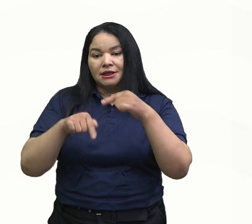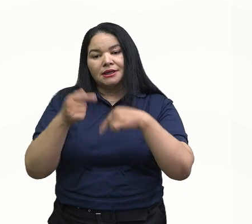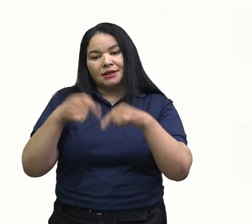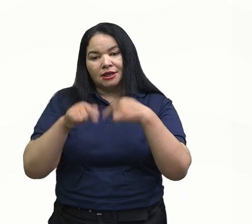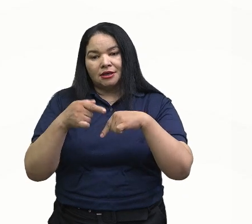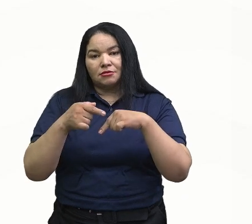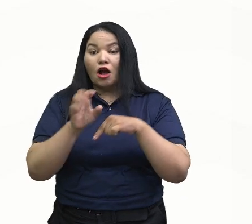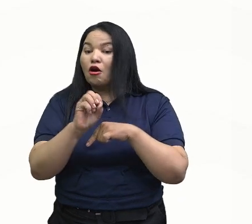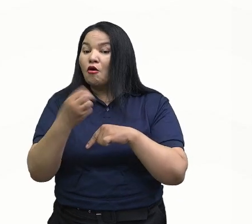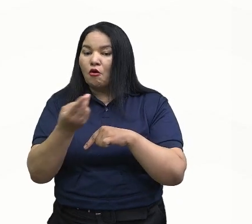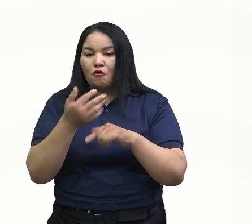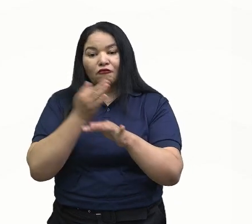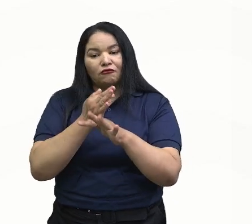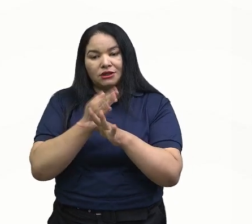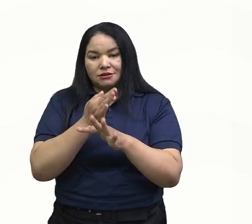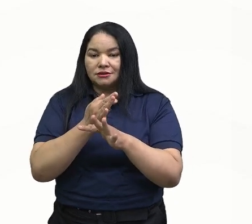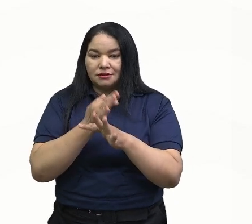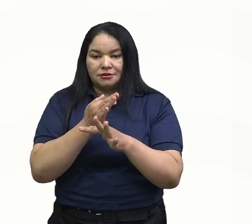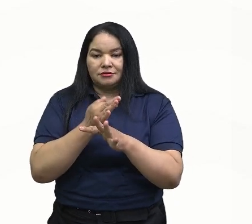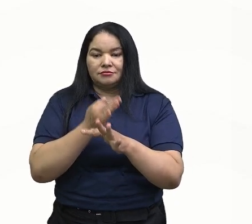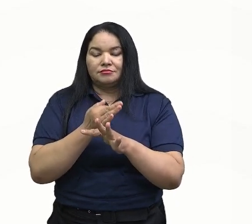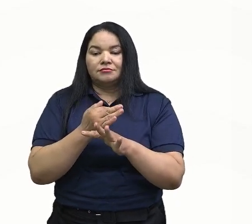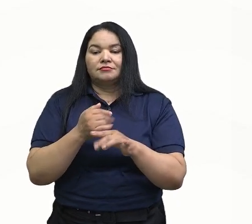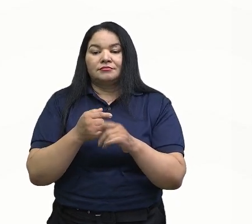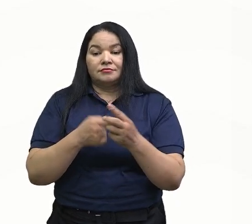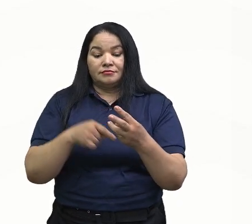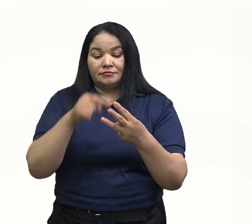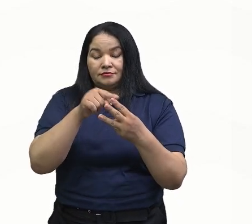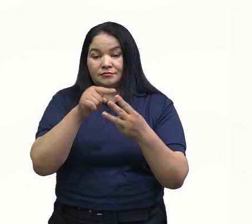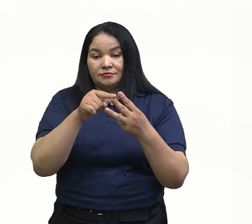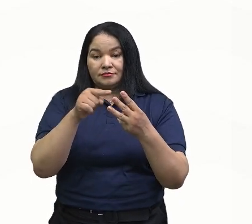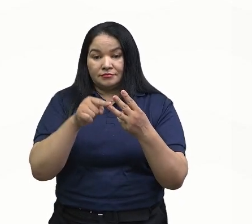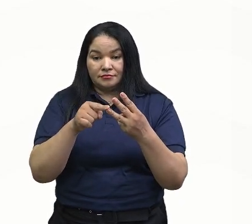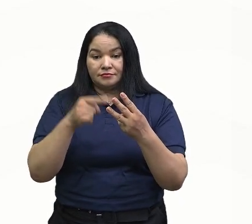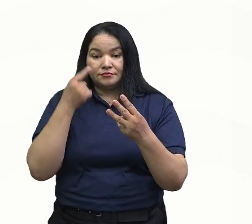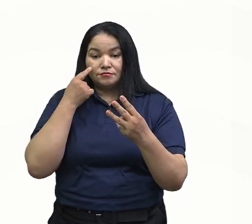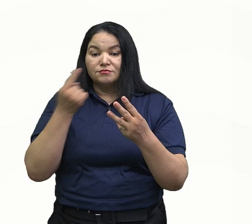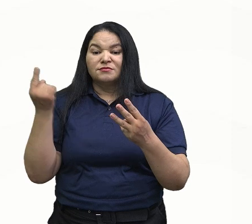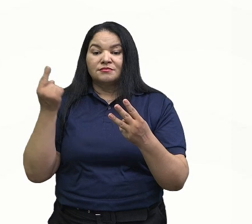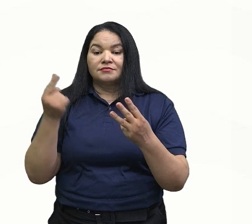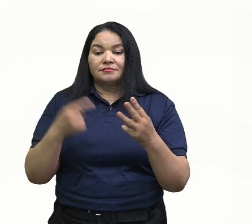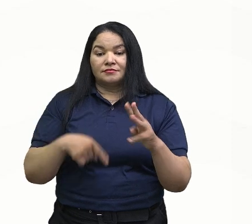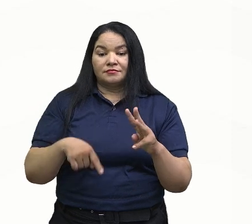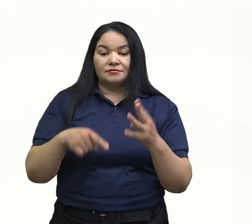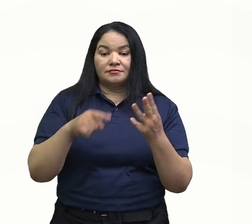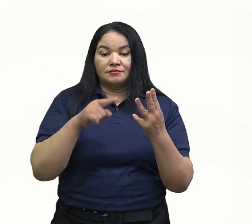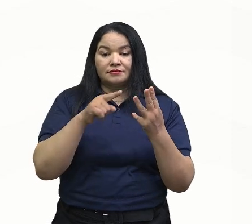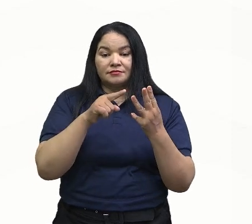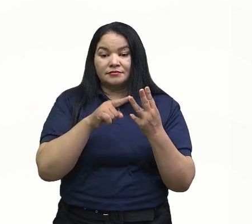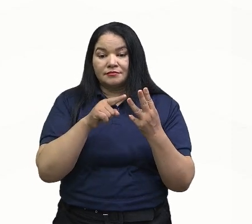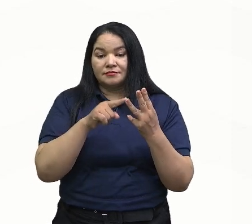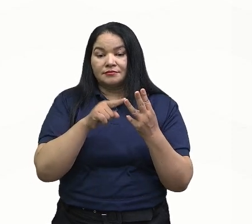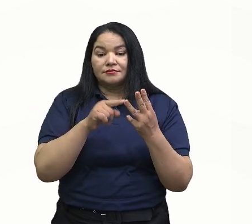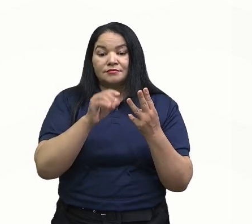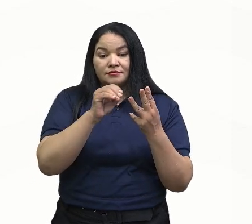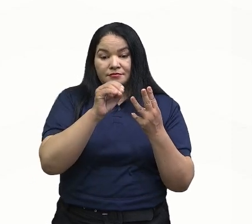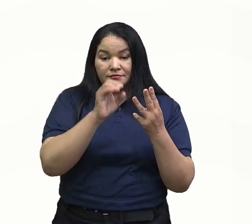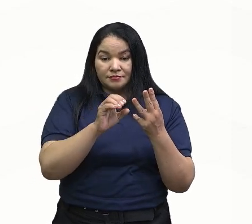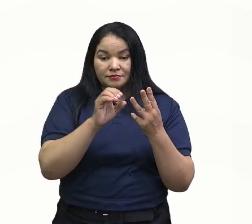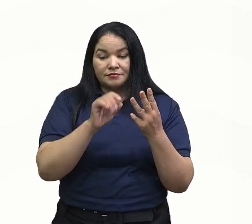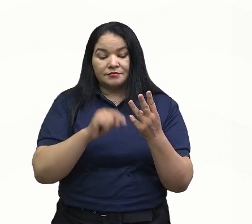fisicamente. E aí nós temos aqui 3 formas: o Celsius, que a gente já conhece, né?